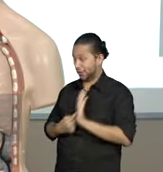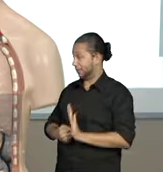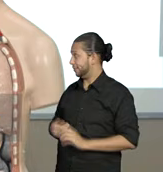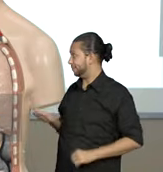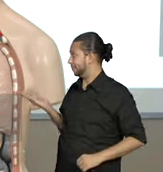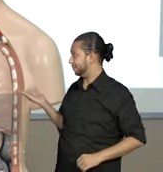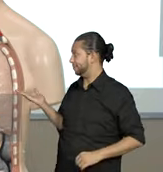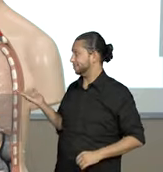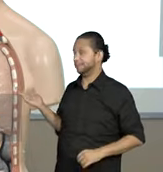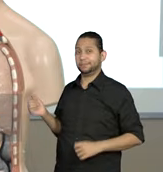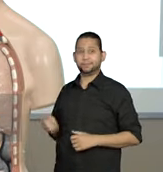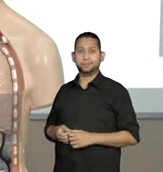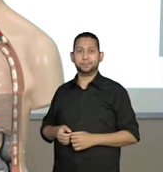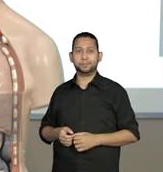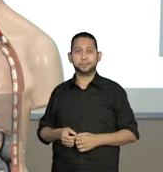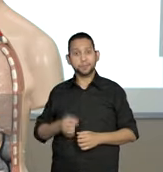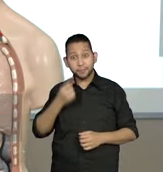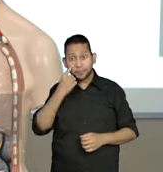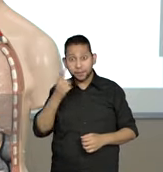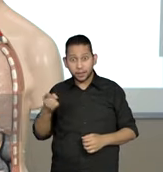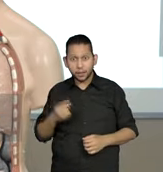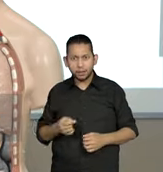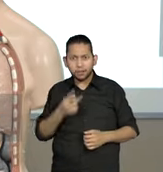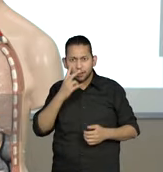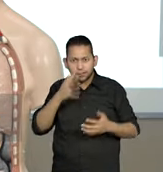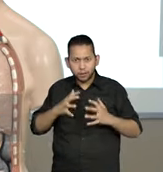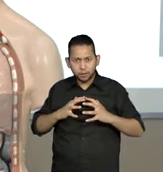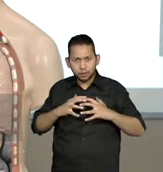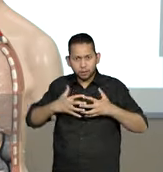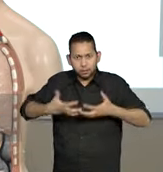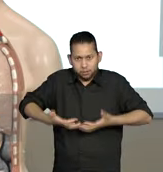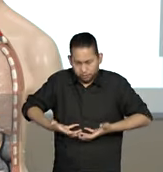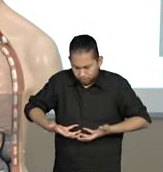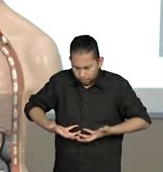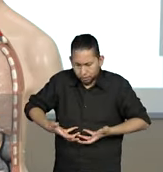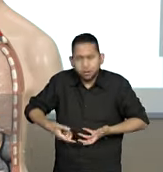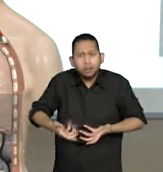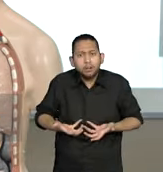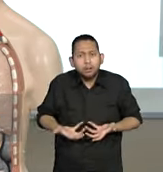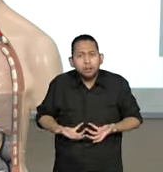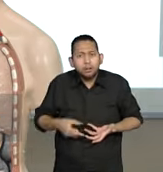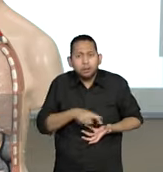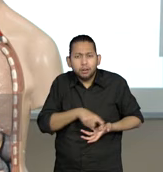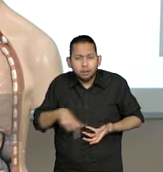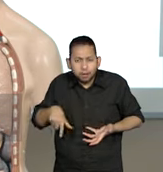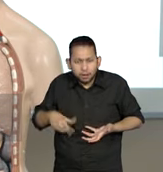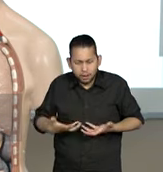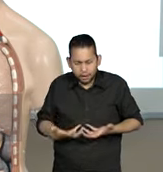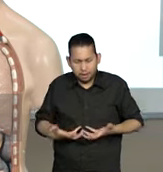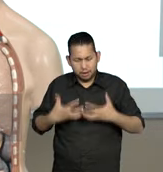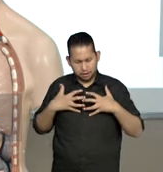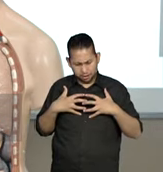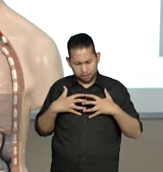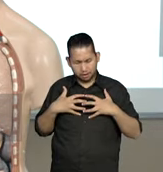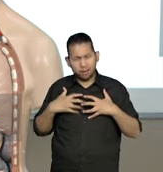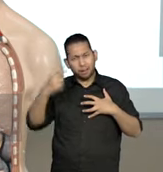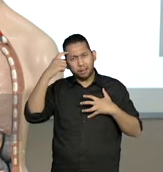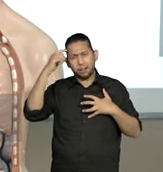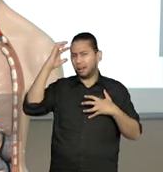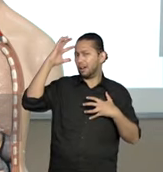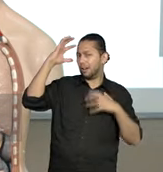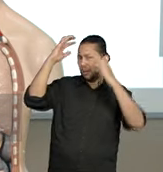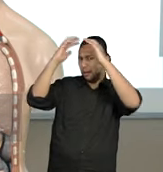torácica. Só que qual é a diferença dessa caixa aqui para a caixa que nós temos lá na